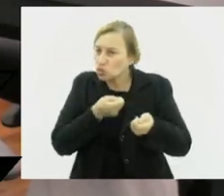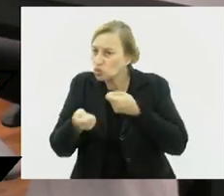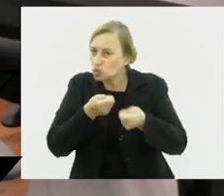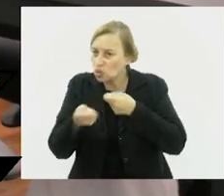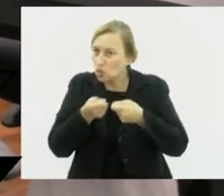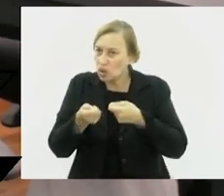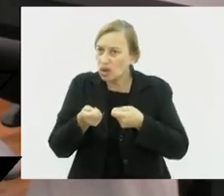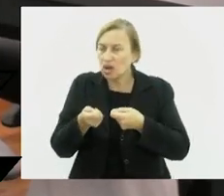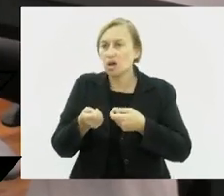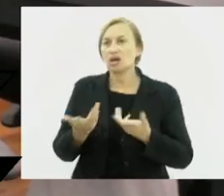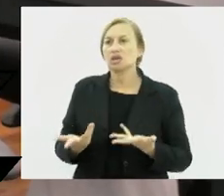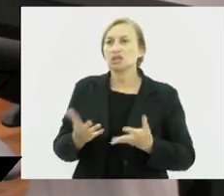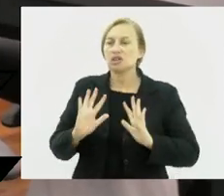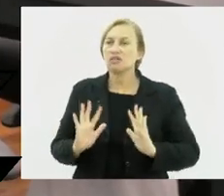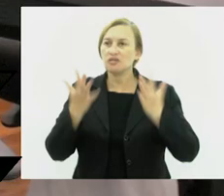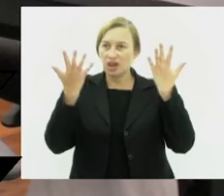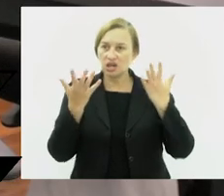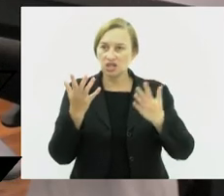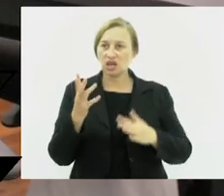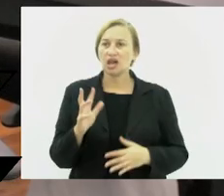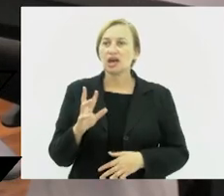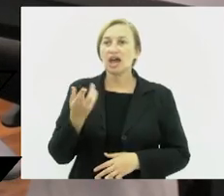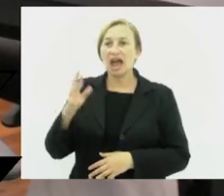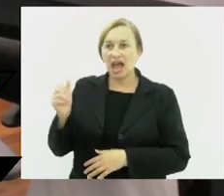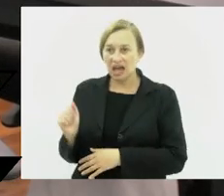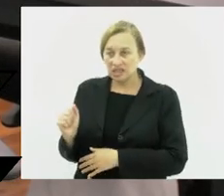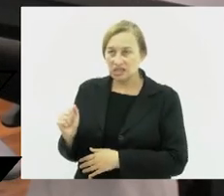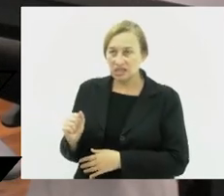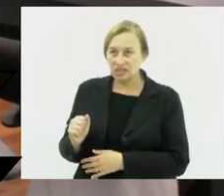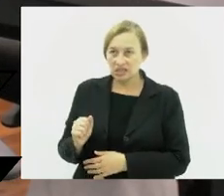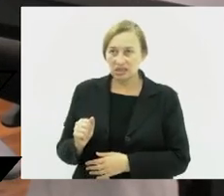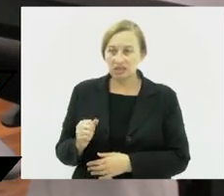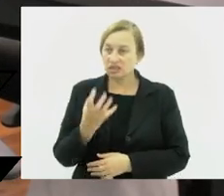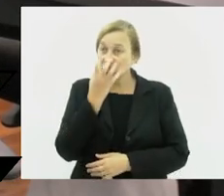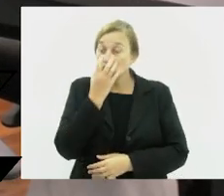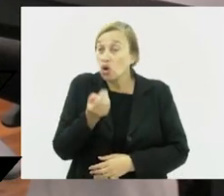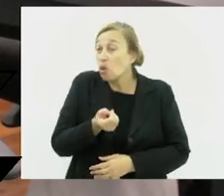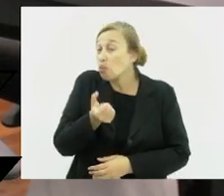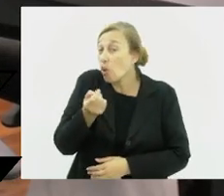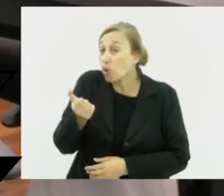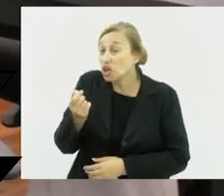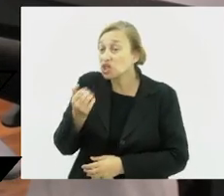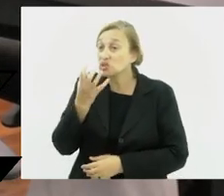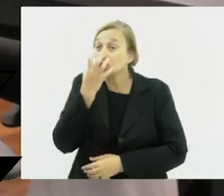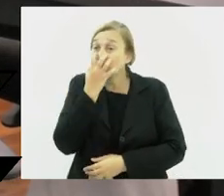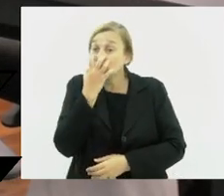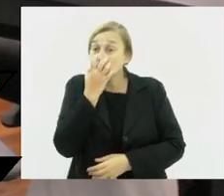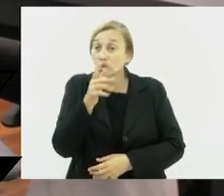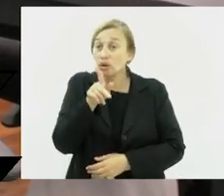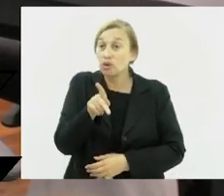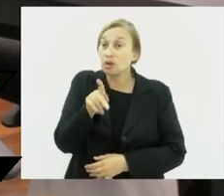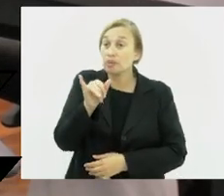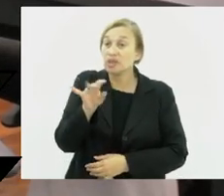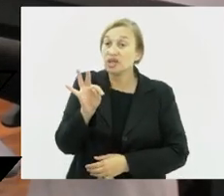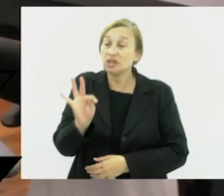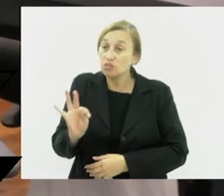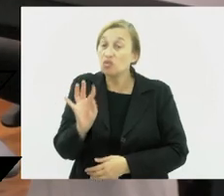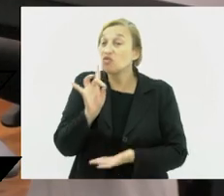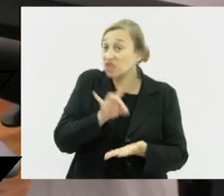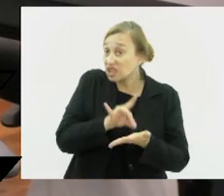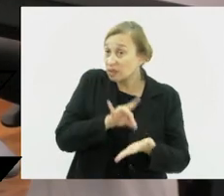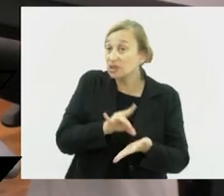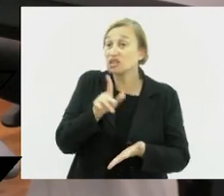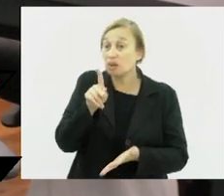organiza eventos de raças bulls, né? E são pouquíssimos cães hoje da raça pitbull realmente que